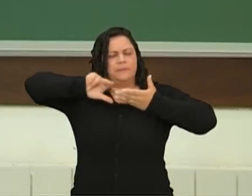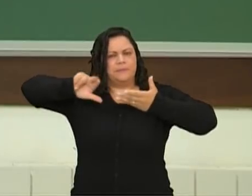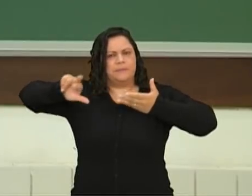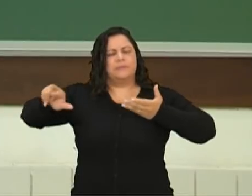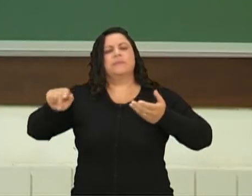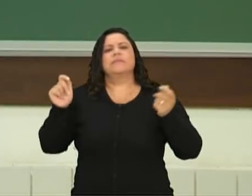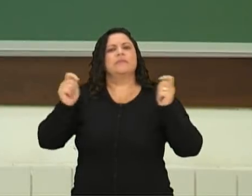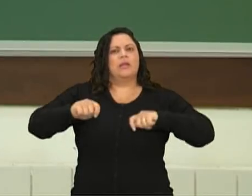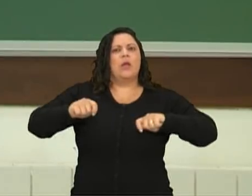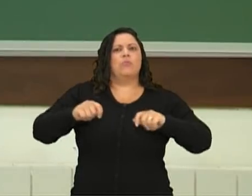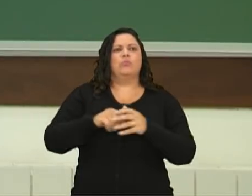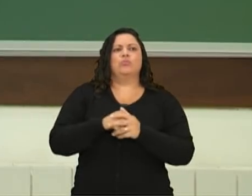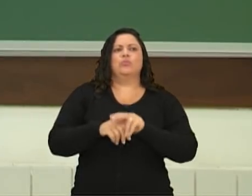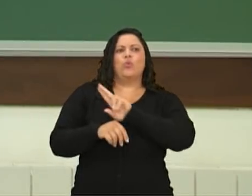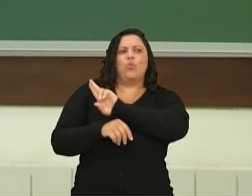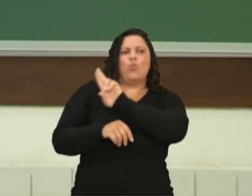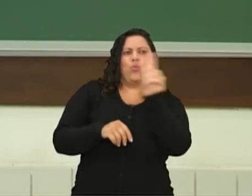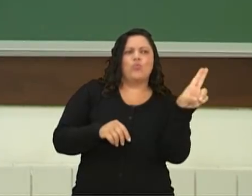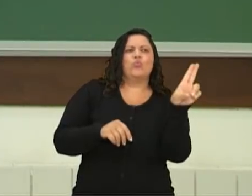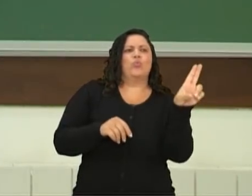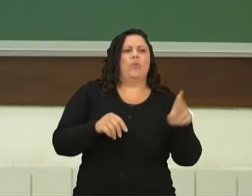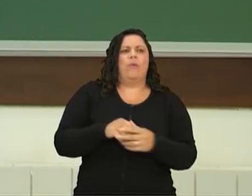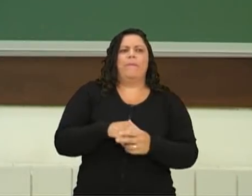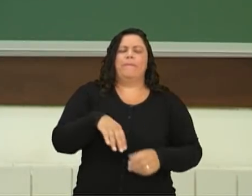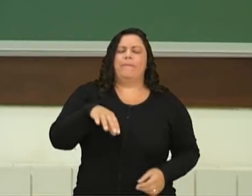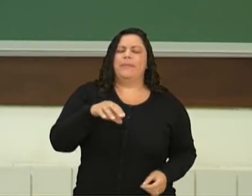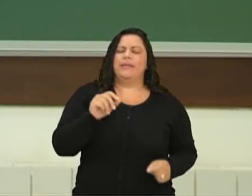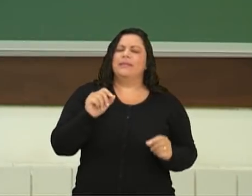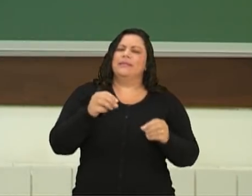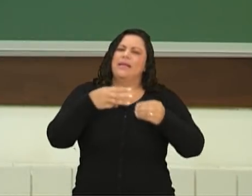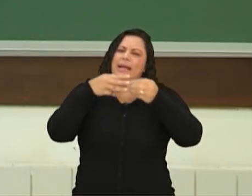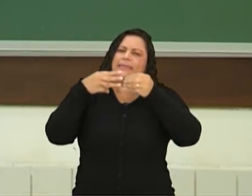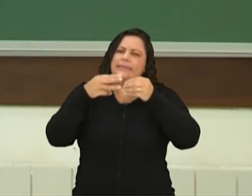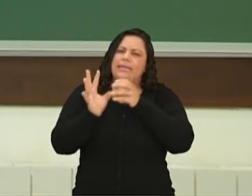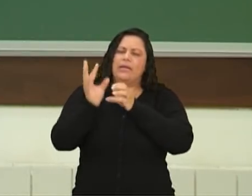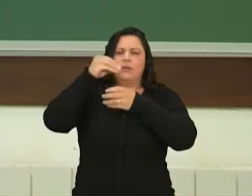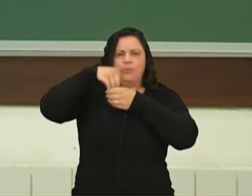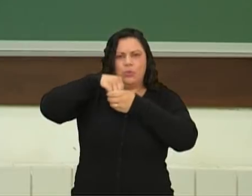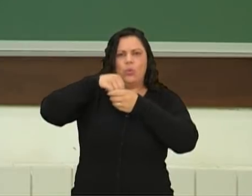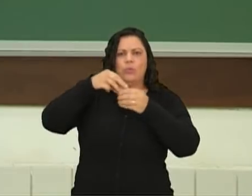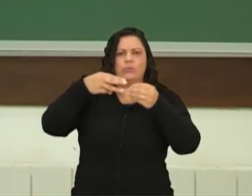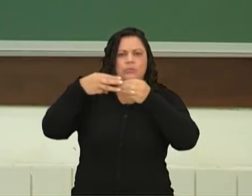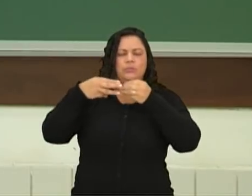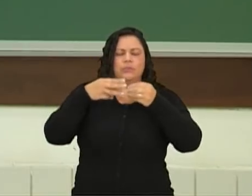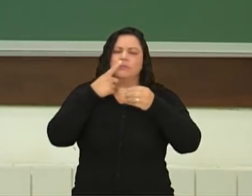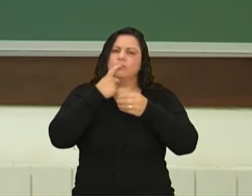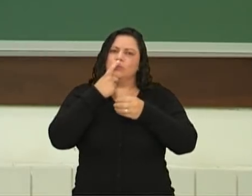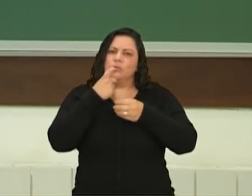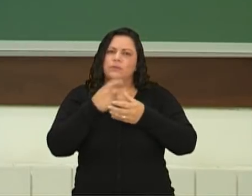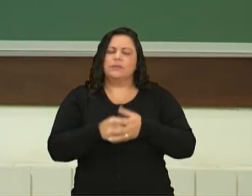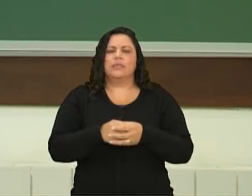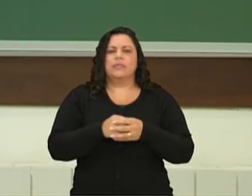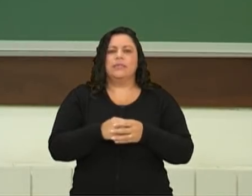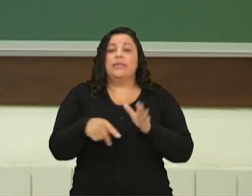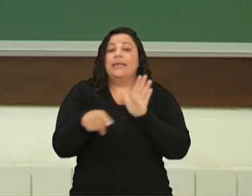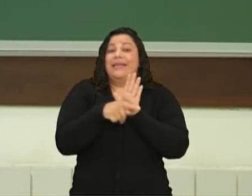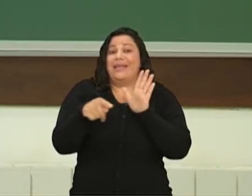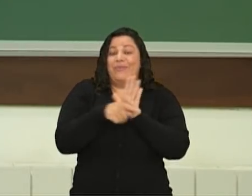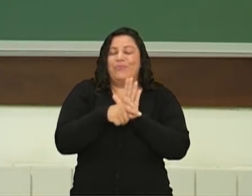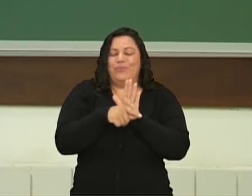vai encontrar, assim, elementos figurados. São as células do sangue. Essas células são produzidas na medula